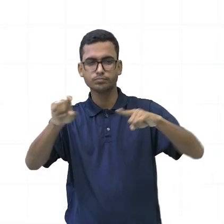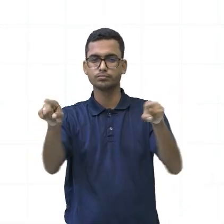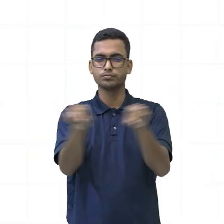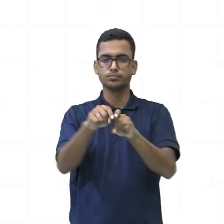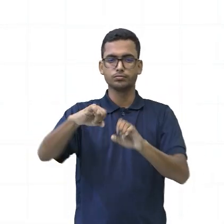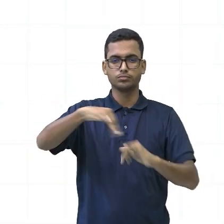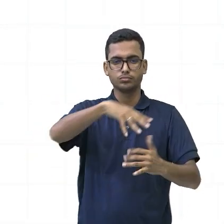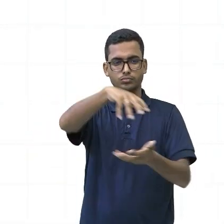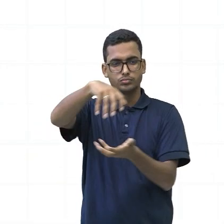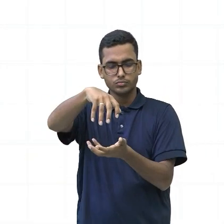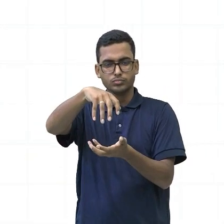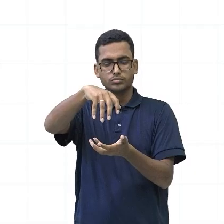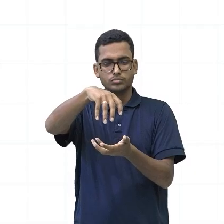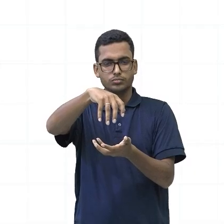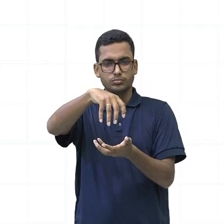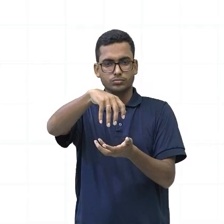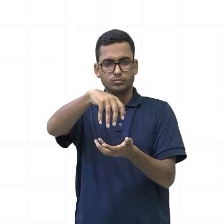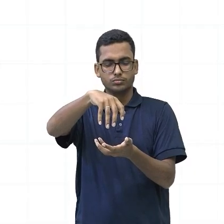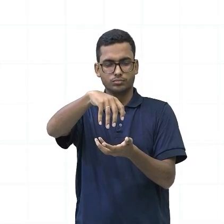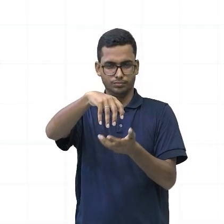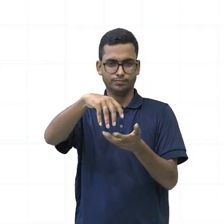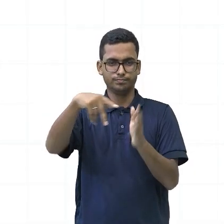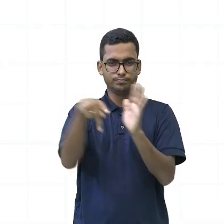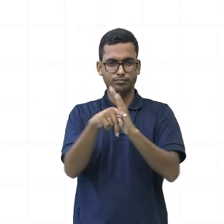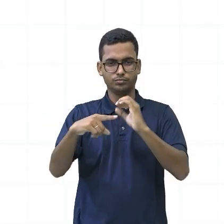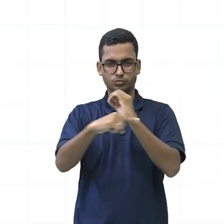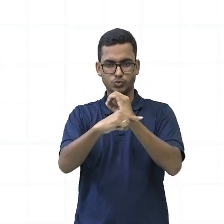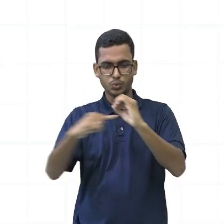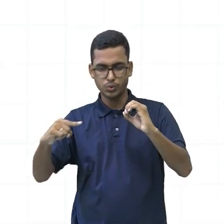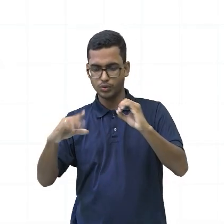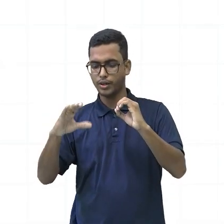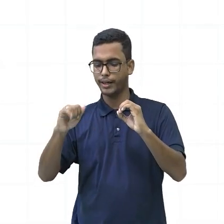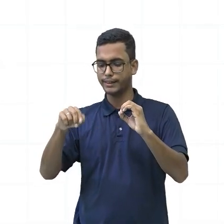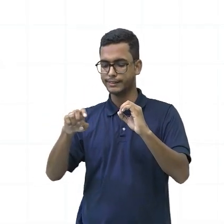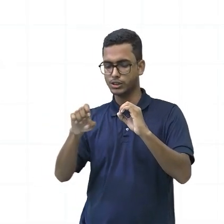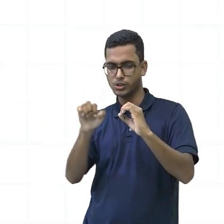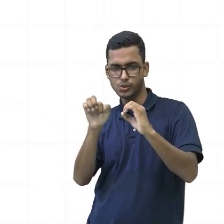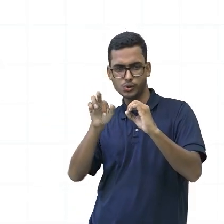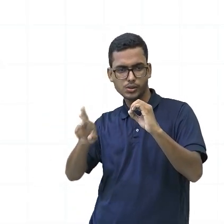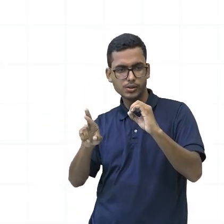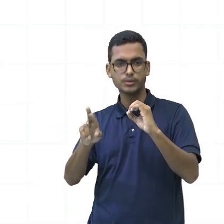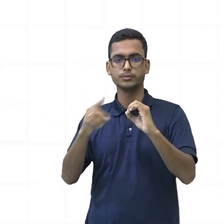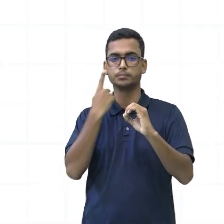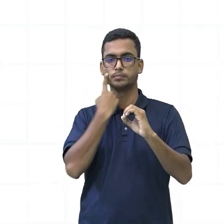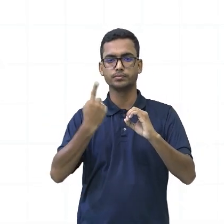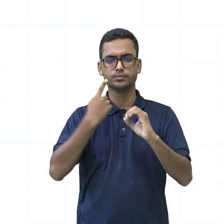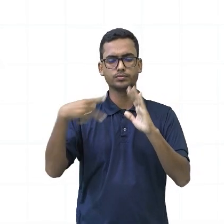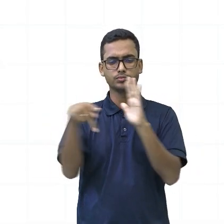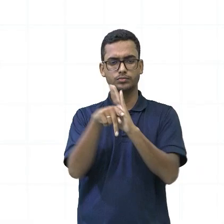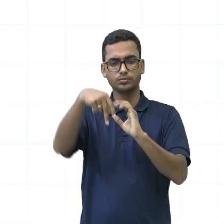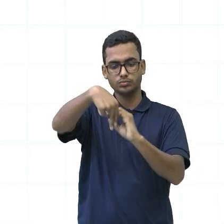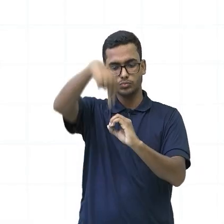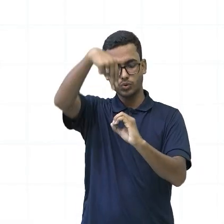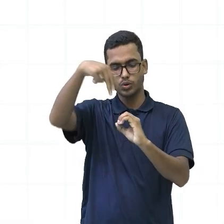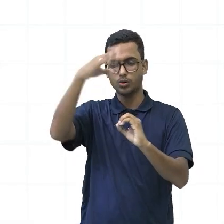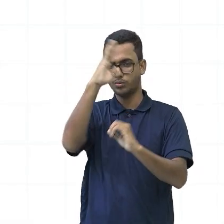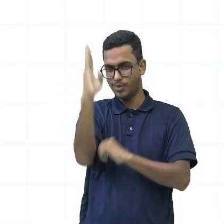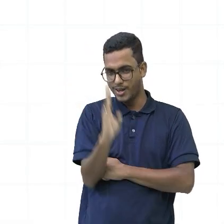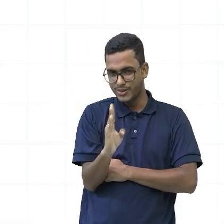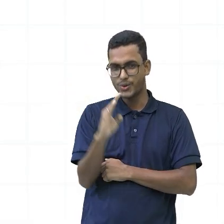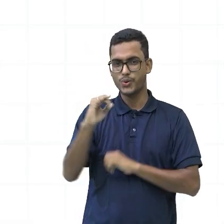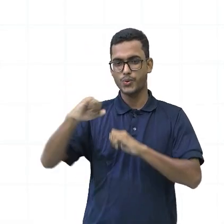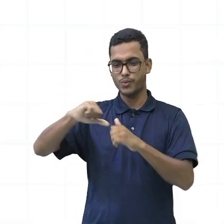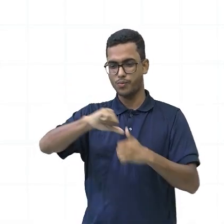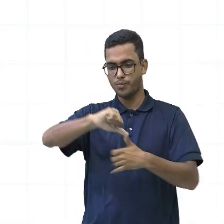de Câncer ao sul. Sendo assim, na região norte do país, as temperaturas anuais são mais altas, possibilitando